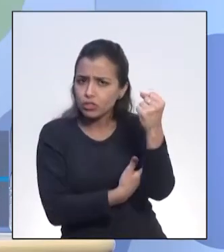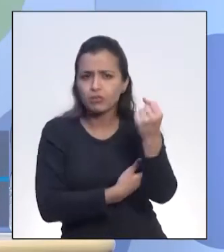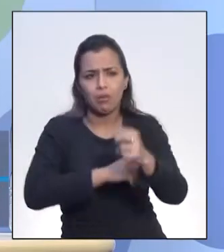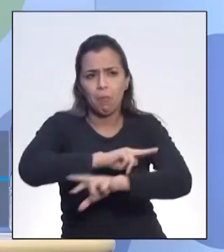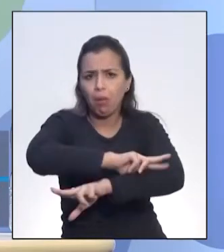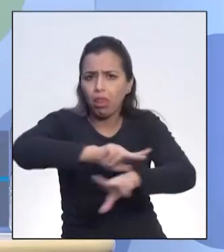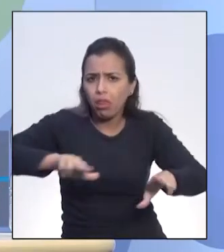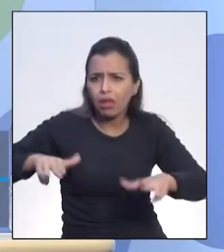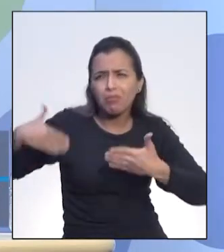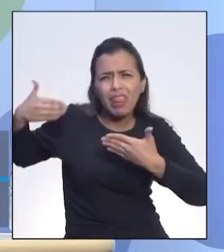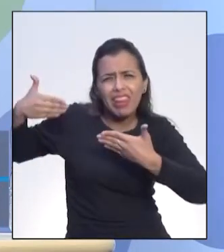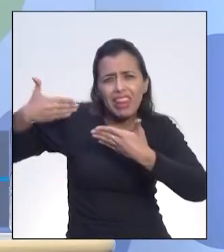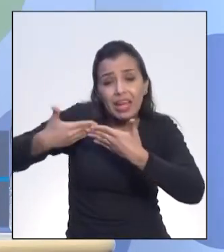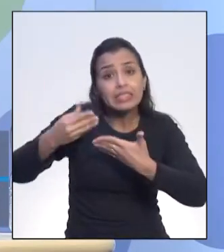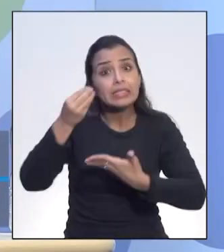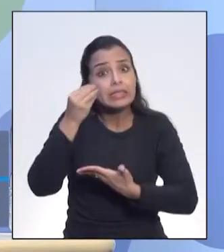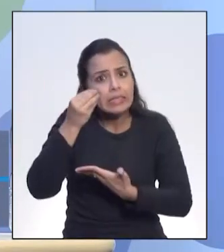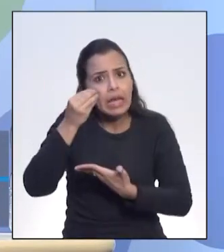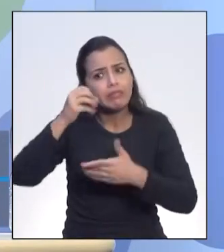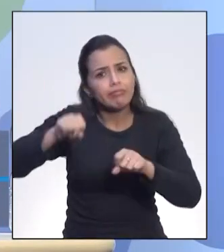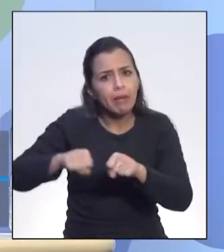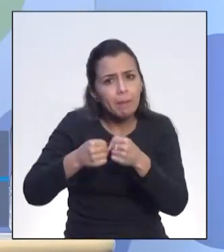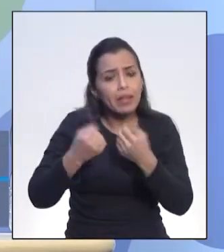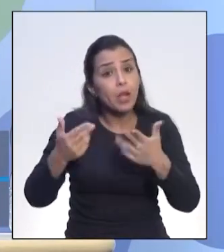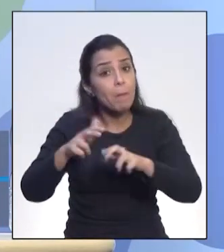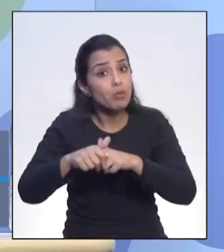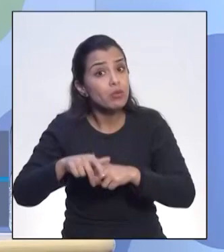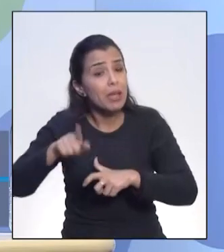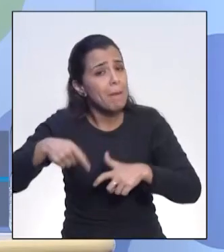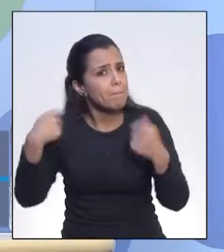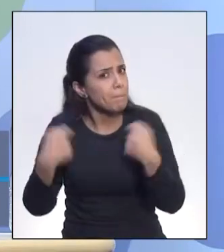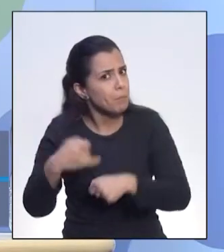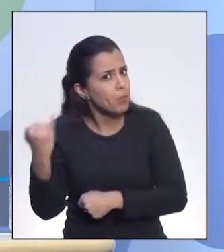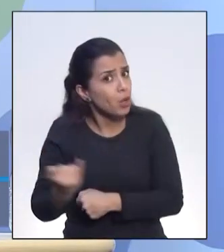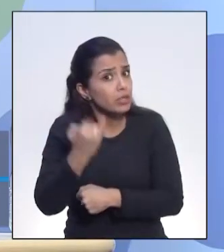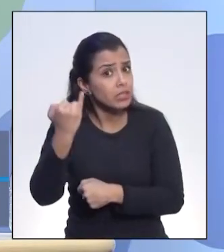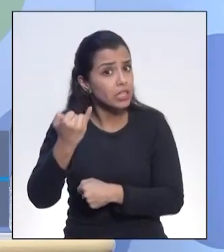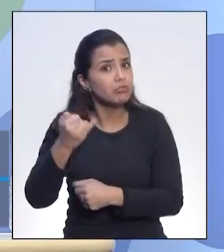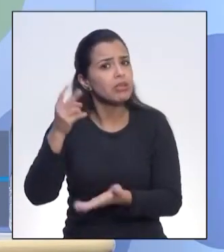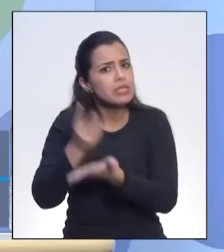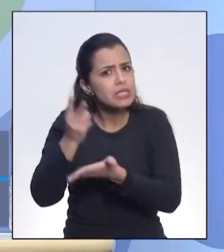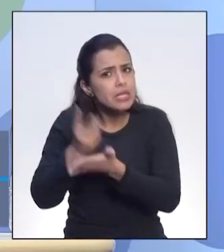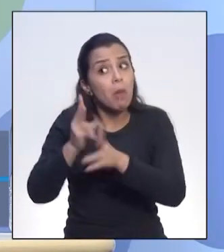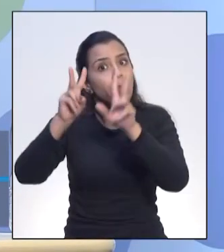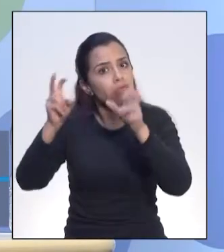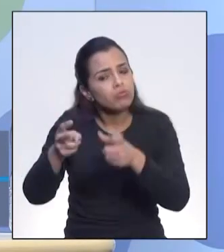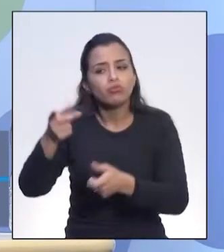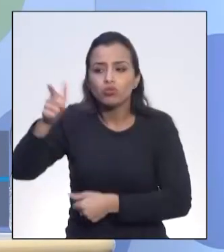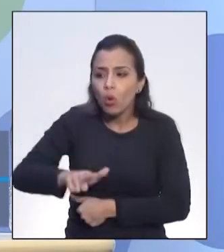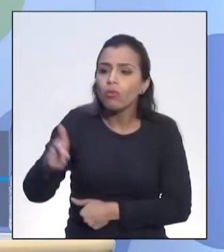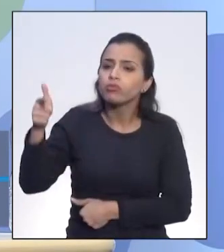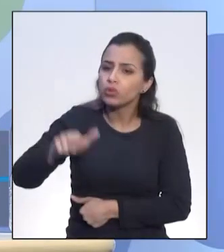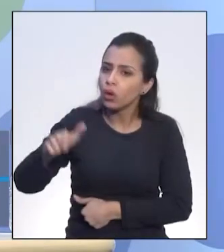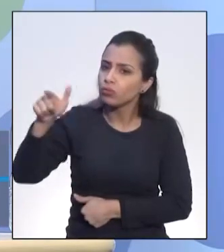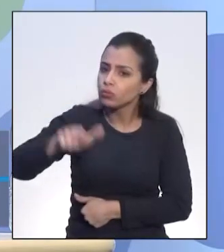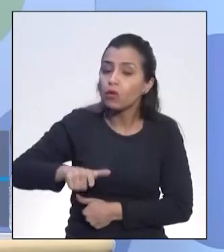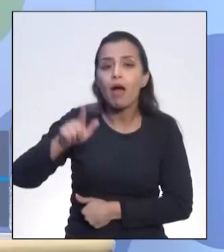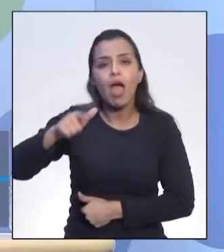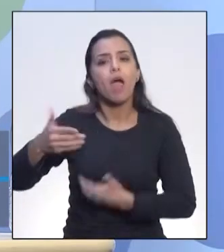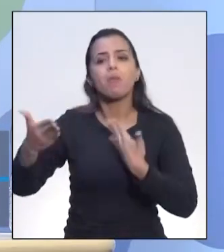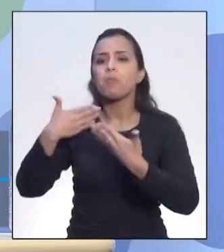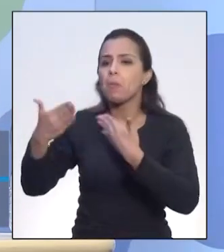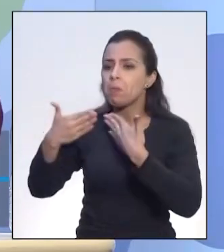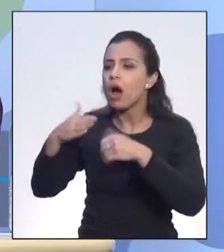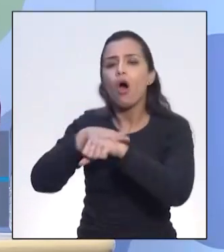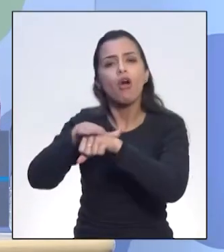vem desconstruindo há várias aulas. Então, é por isso que é muito necessário a gente sempre ficar retomando esses tópicos. A gente está, claro, numa conversa civilizada,